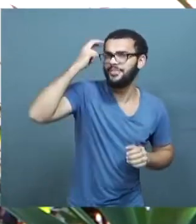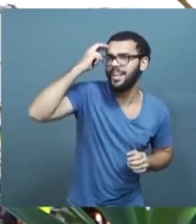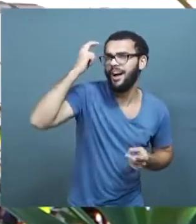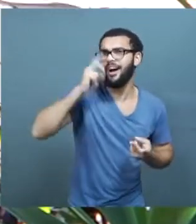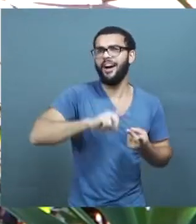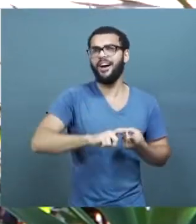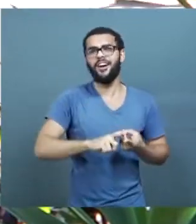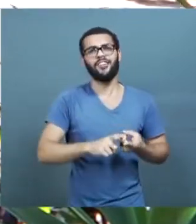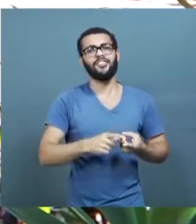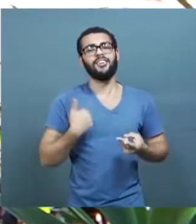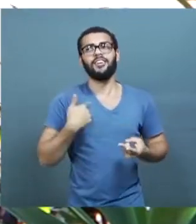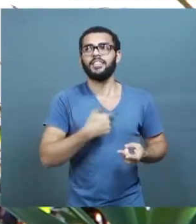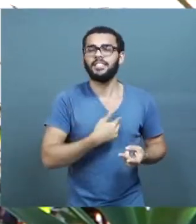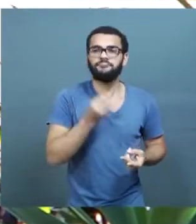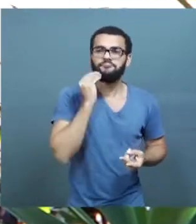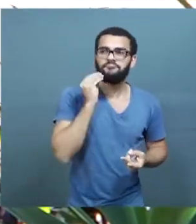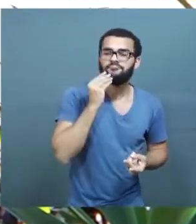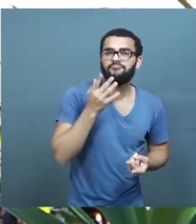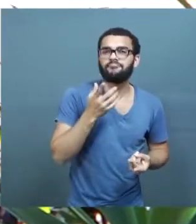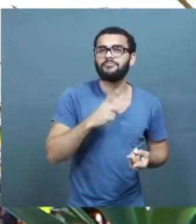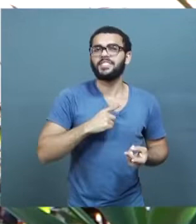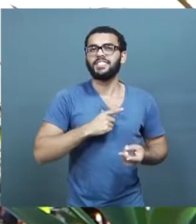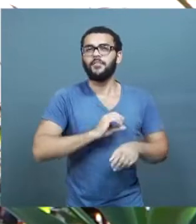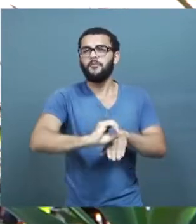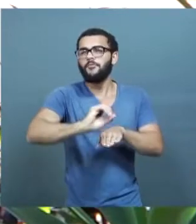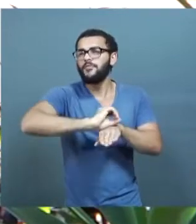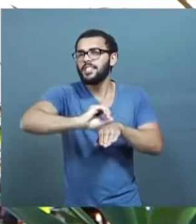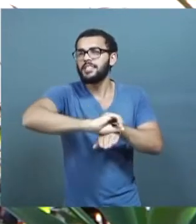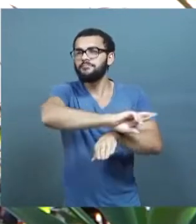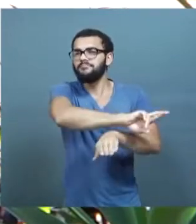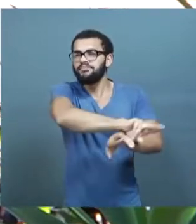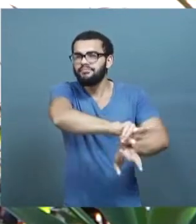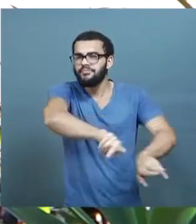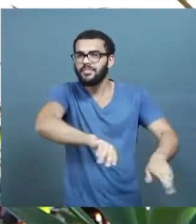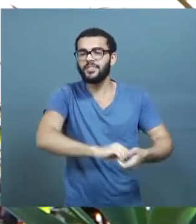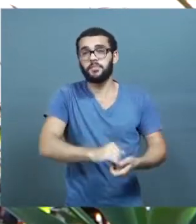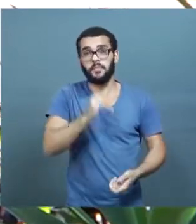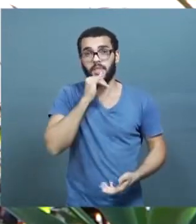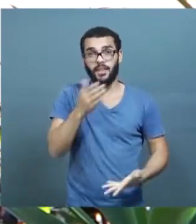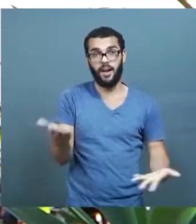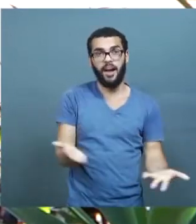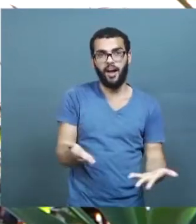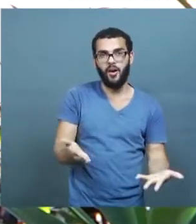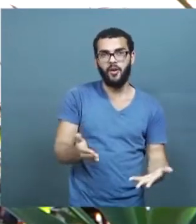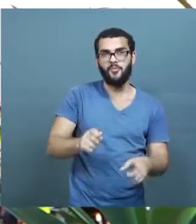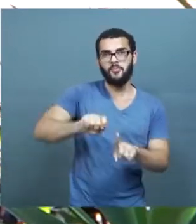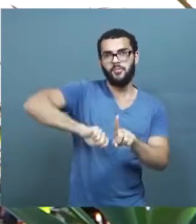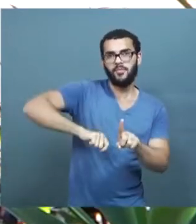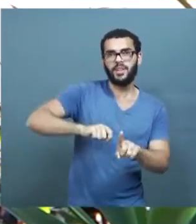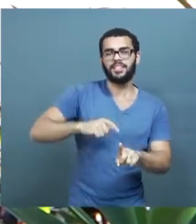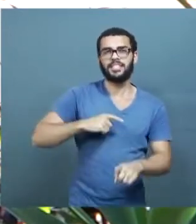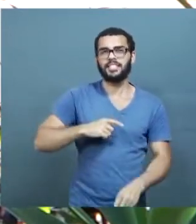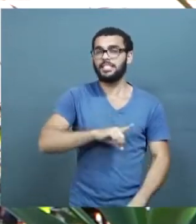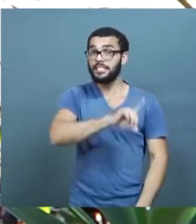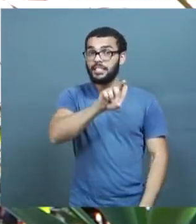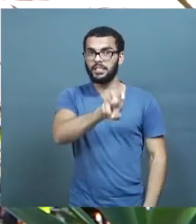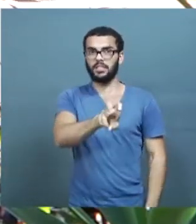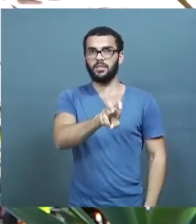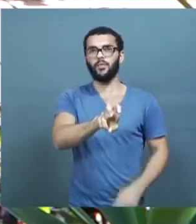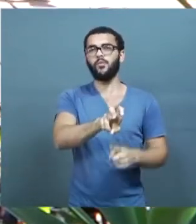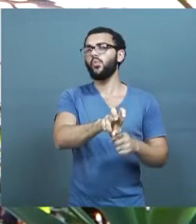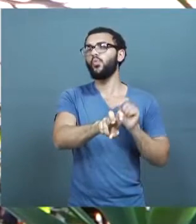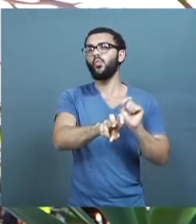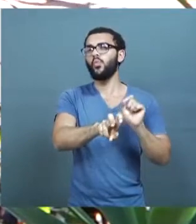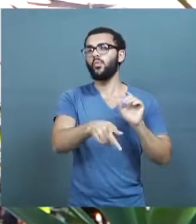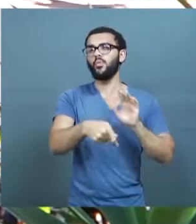A gente tenta levar diversas oficinas. A gente, esse mês, por exemplo, foi no dia 5 de junho, foi Dia Mundial do